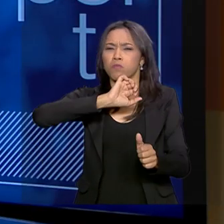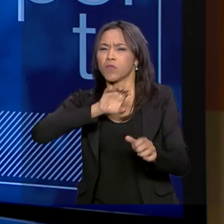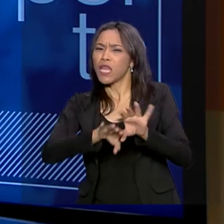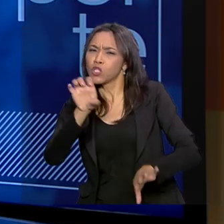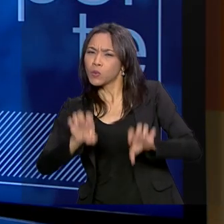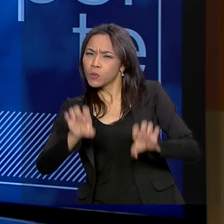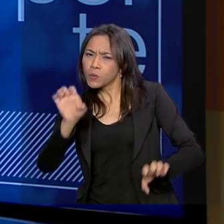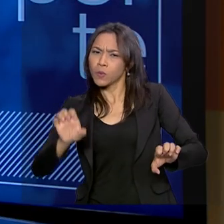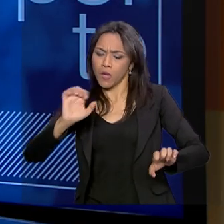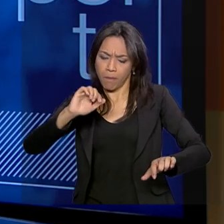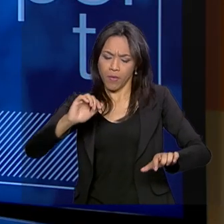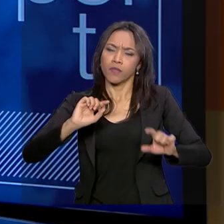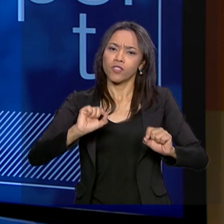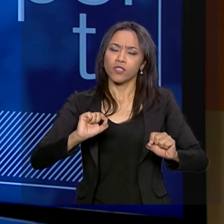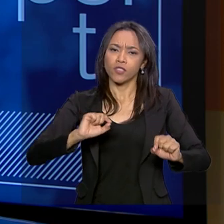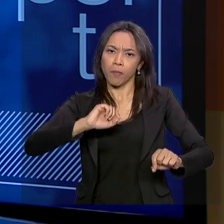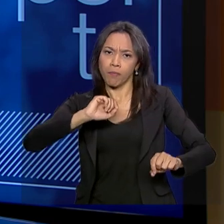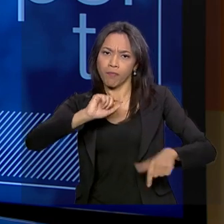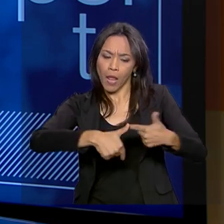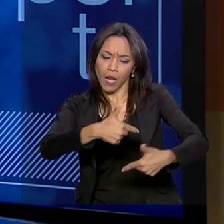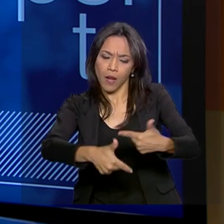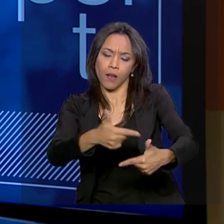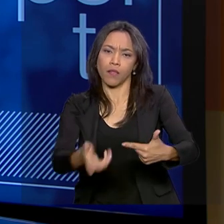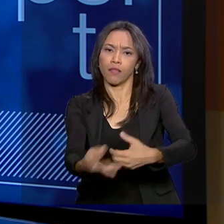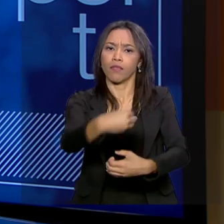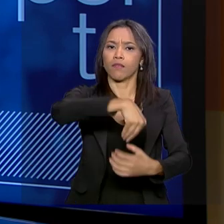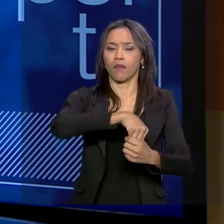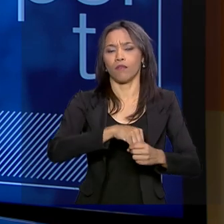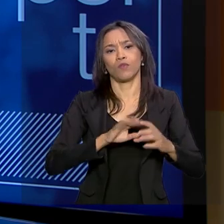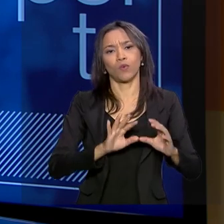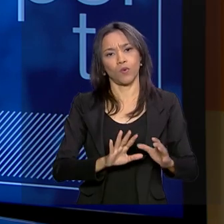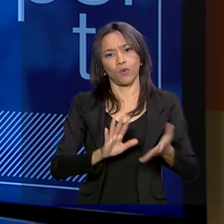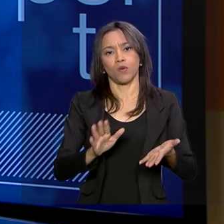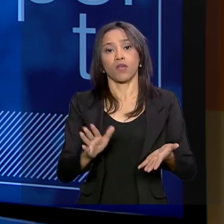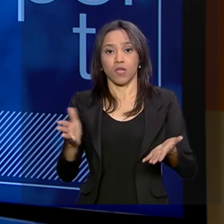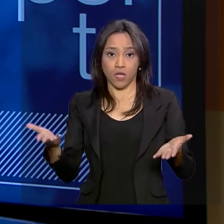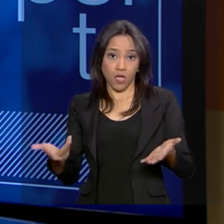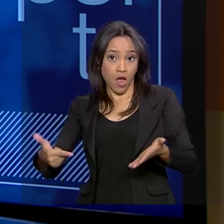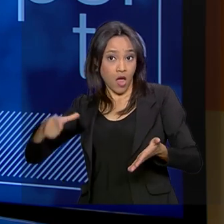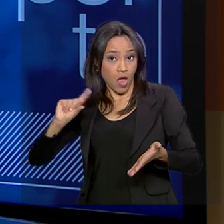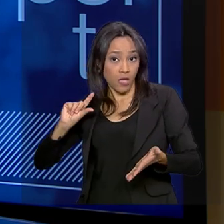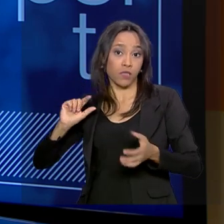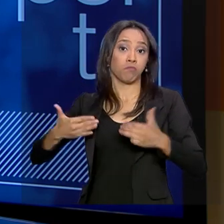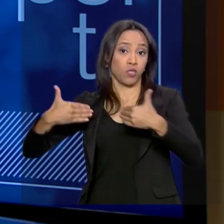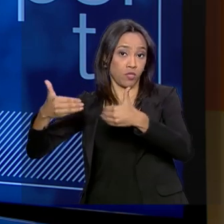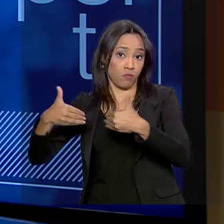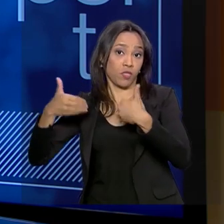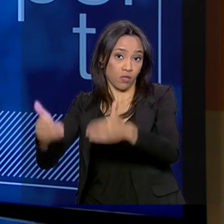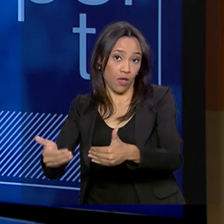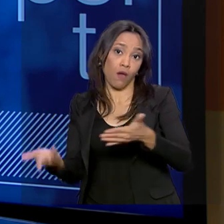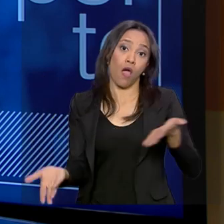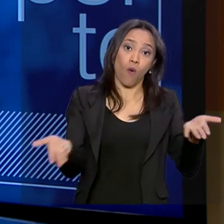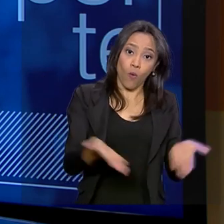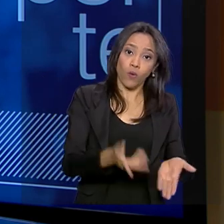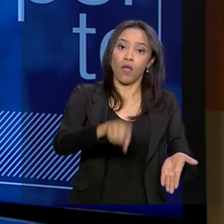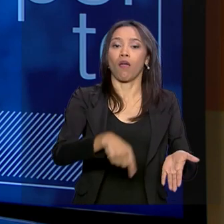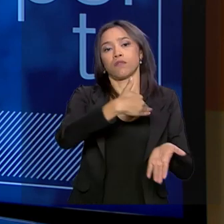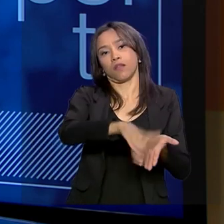estrutura operacional do Ministério passando à Secretaria. A possibilidade,